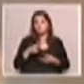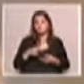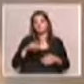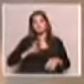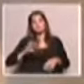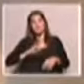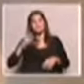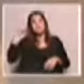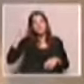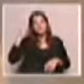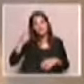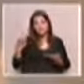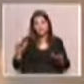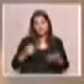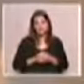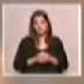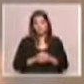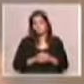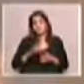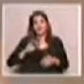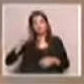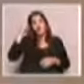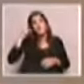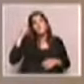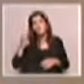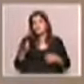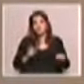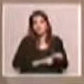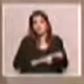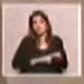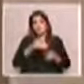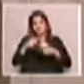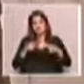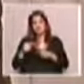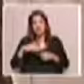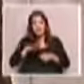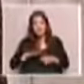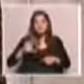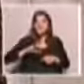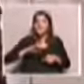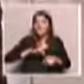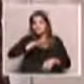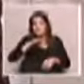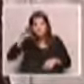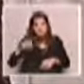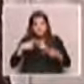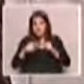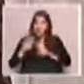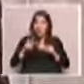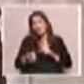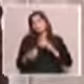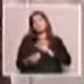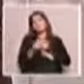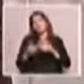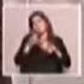ovelha... É queijo de ovelha da raça ovina Serra da Estrela, mas não é queijo Serra da Estrela, digamos que é uma inovação, ou